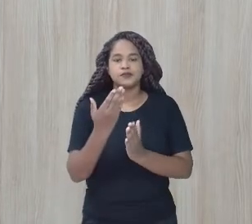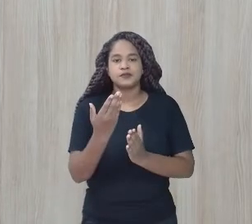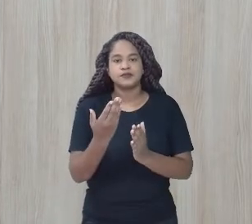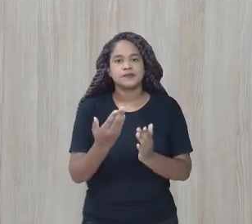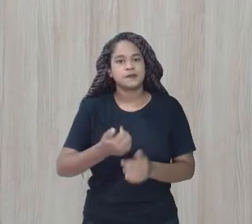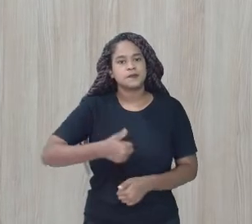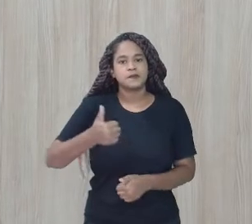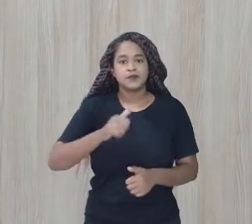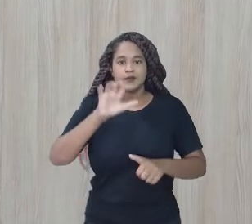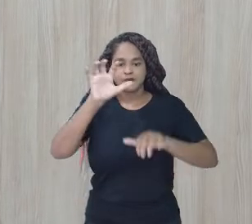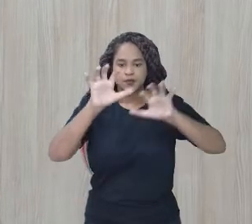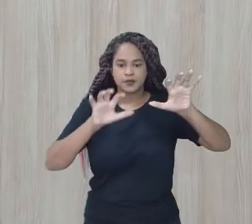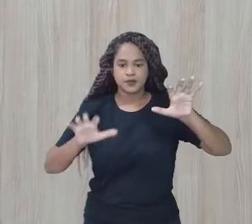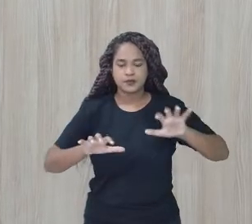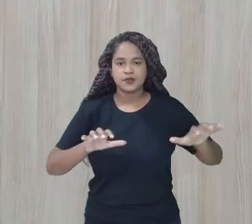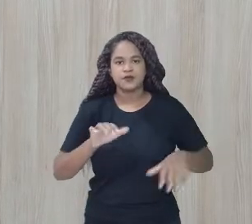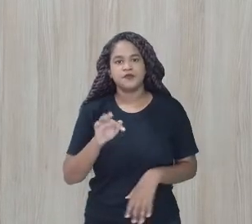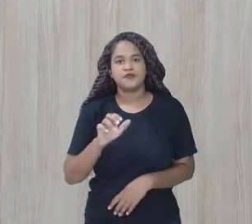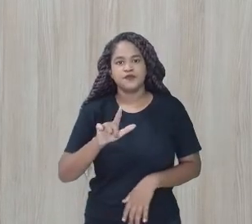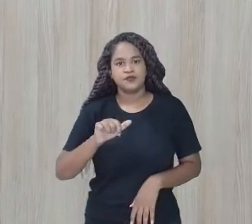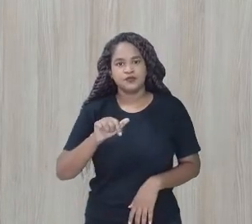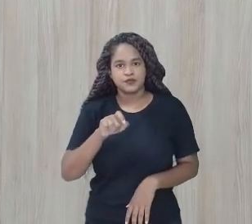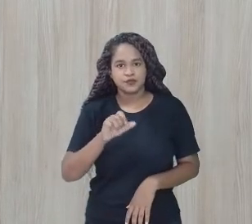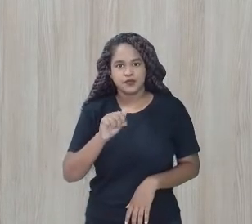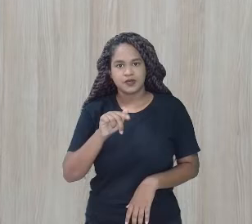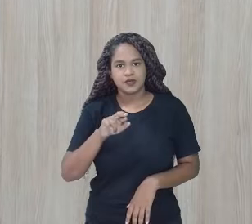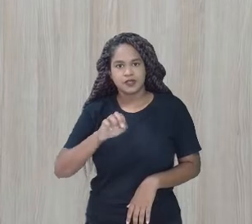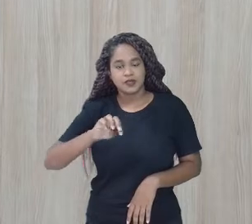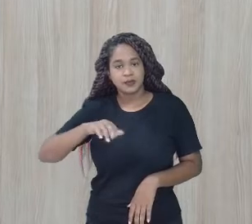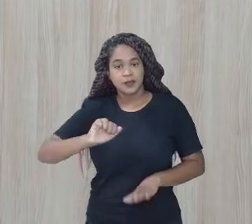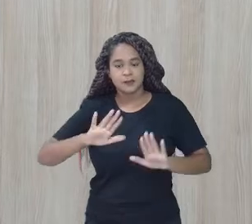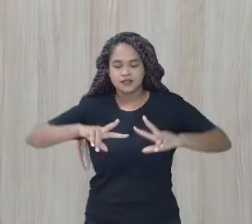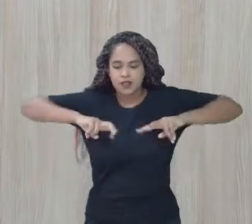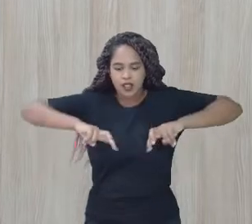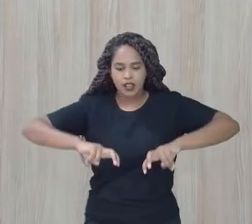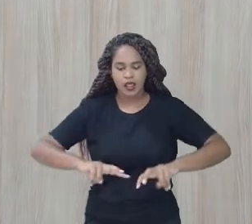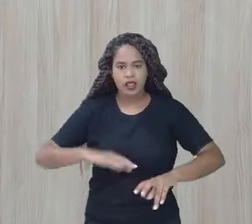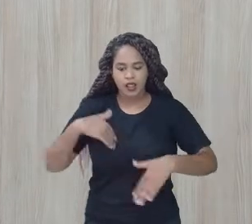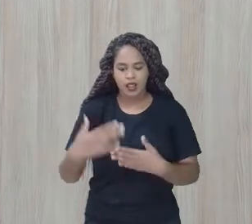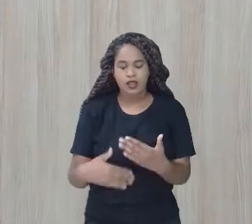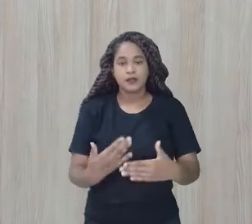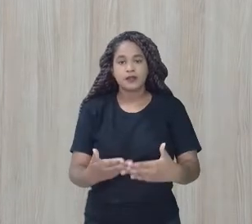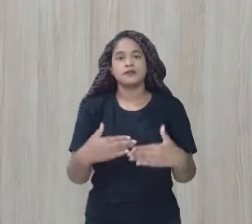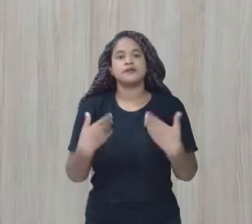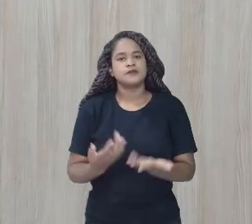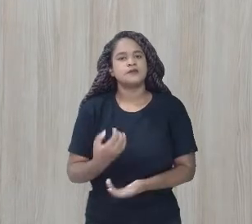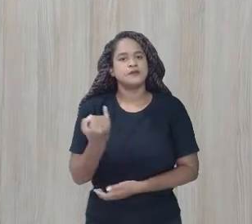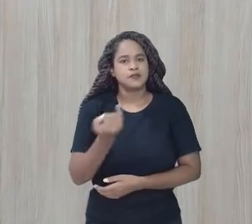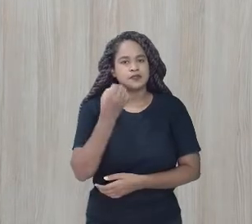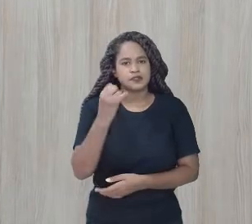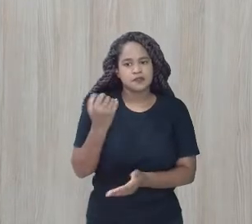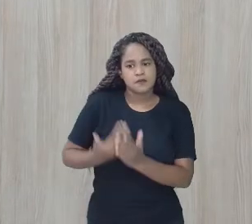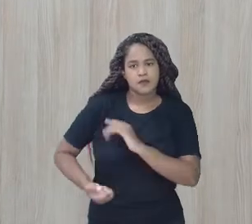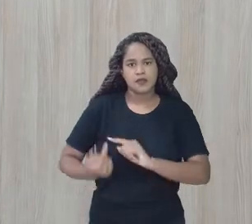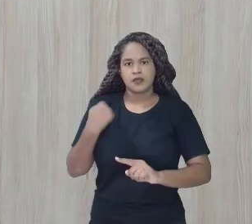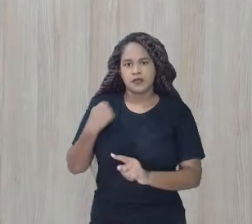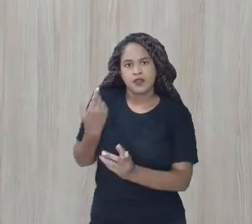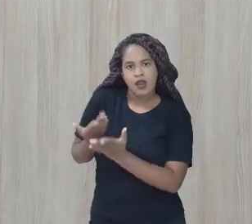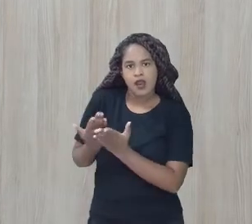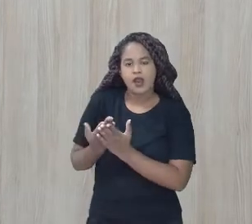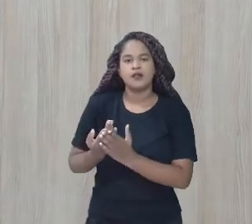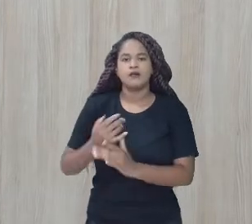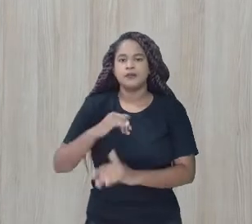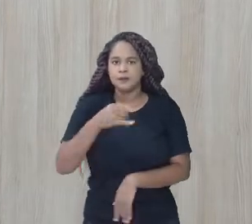fluxograma, que a gente já viu, mas intensificando um pouquinho. Então, é importante, se você perdeu as aulas anteriores, verificar lá no nosso canal